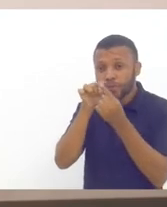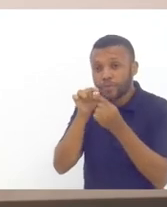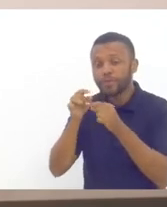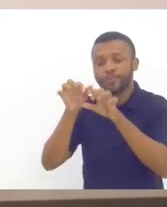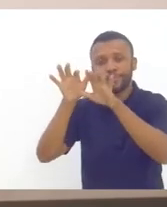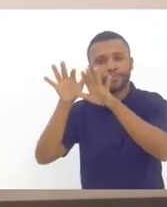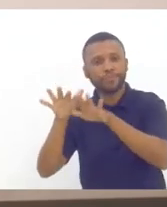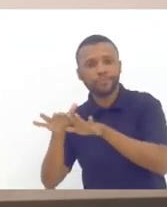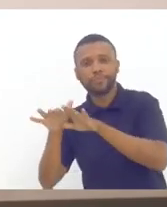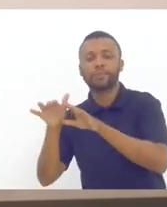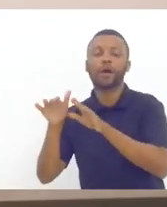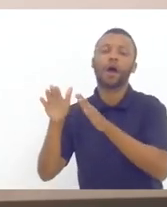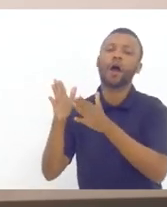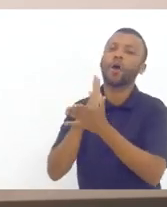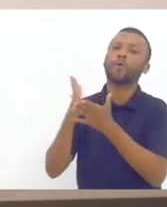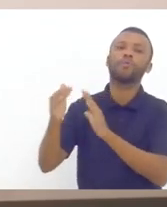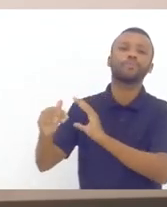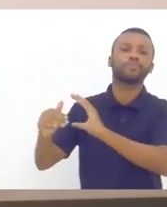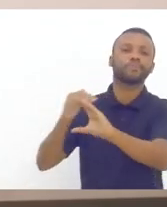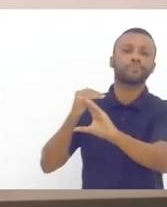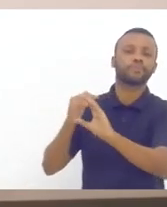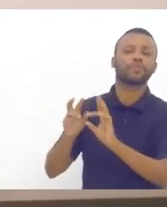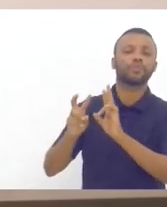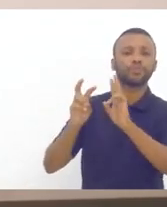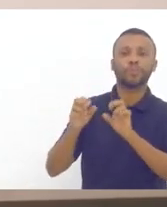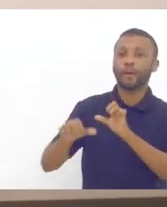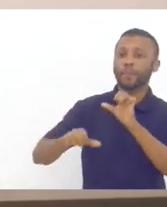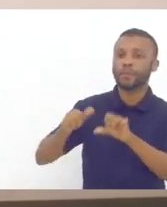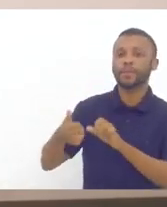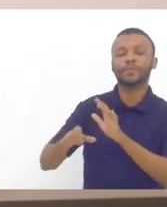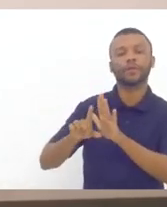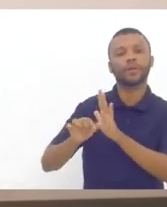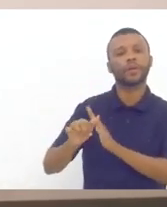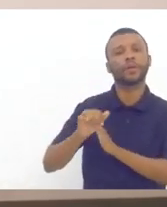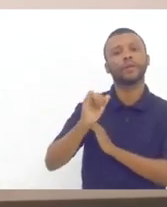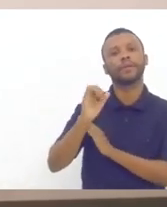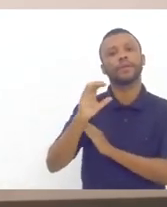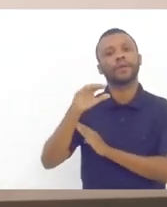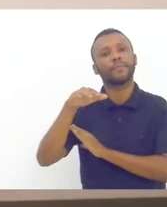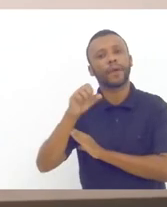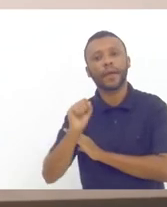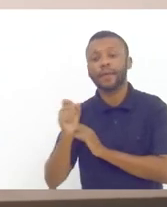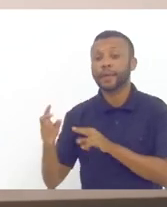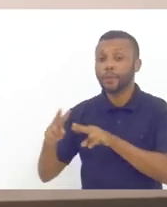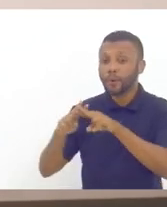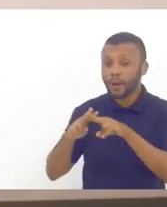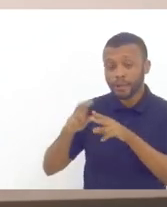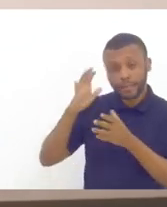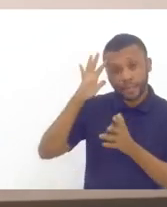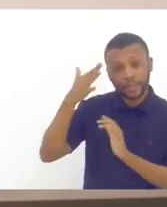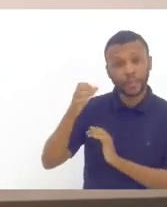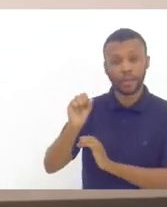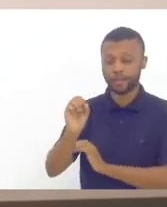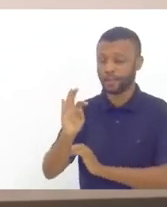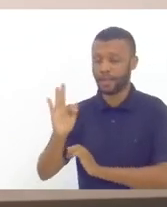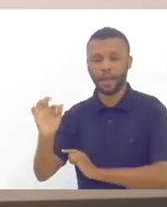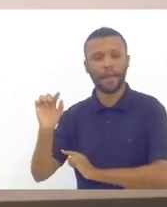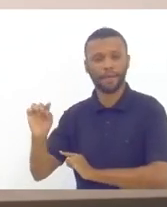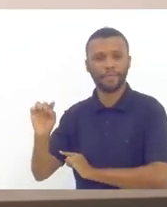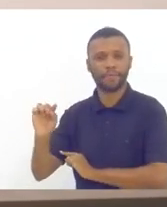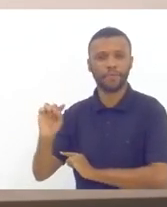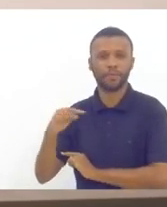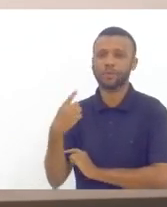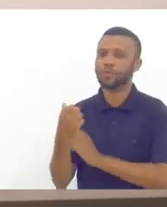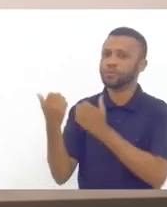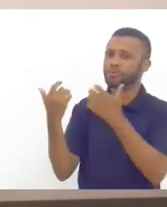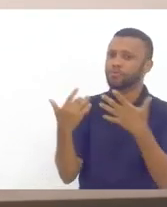mensagem específica sobre a mudança da lei do ICMS em face da decisão do Supremo? Porque essa mensagem que nós estamos tratando, vou repetir o que eu disse no início,